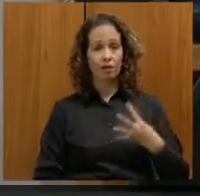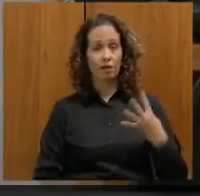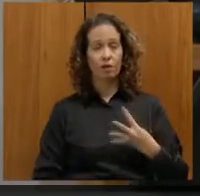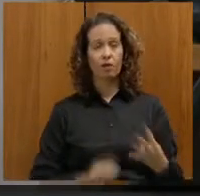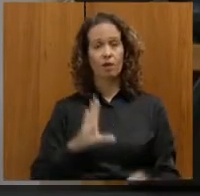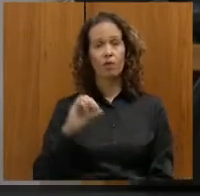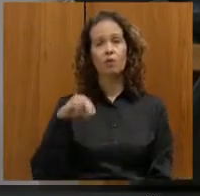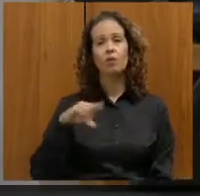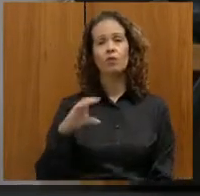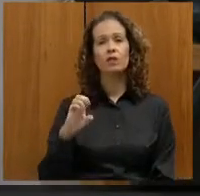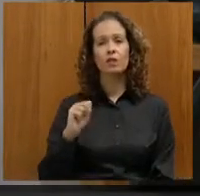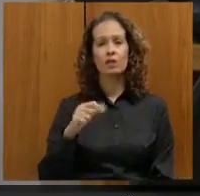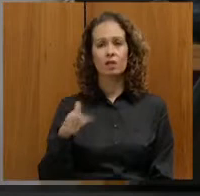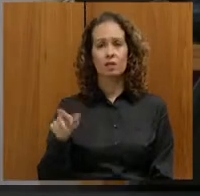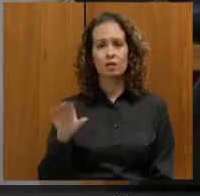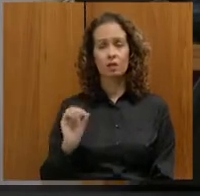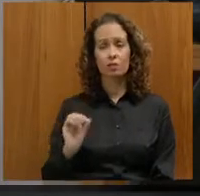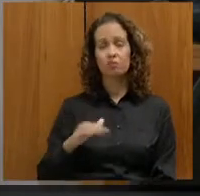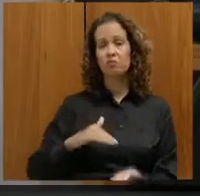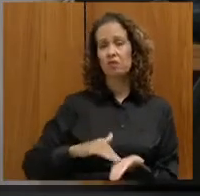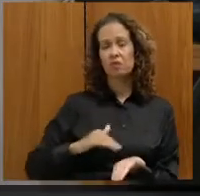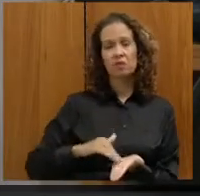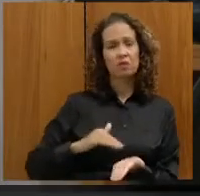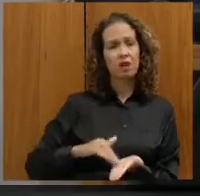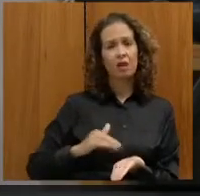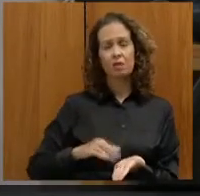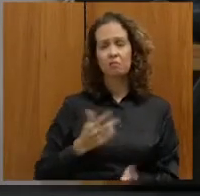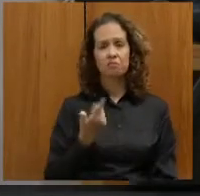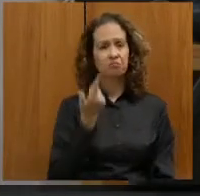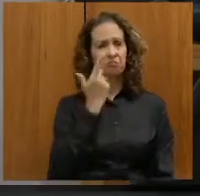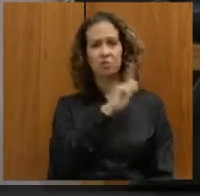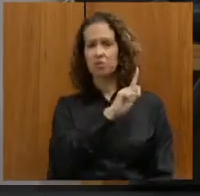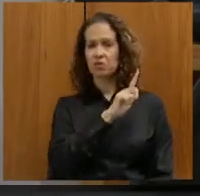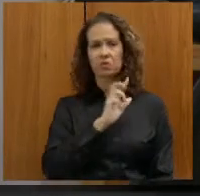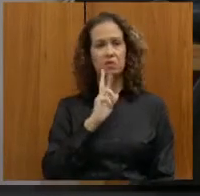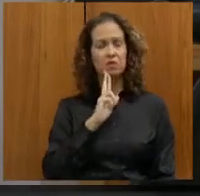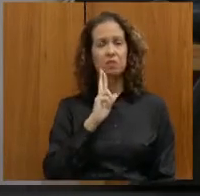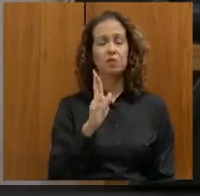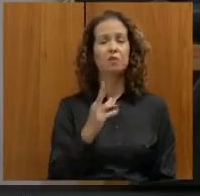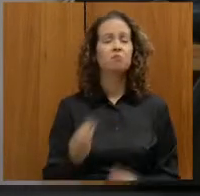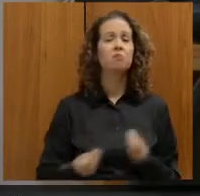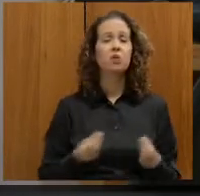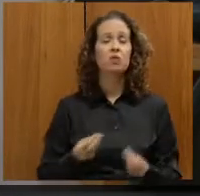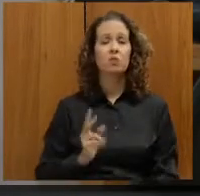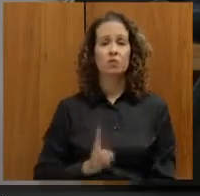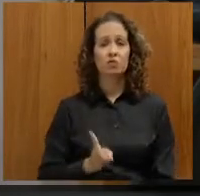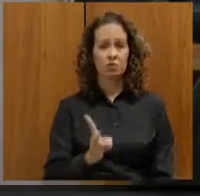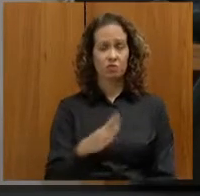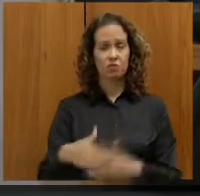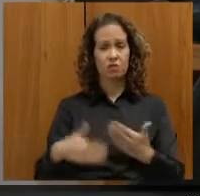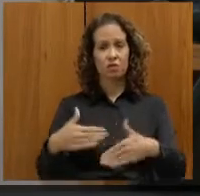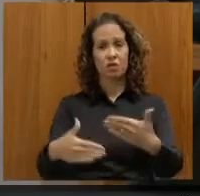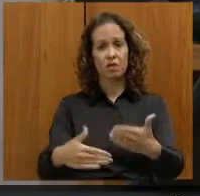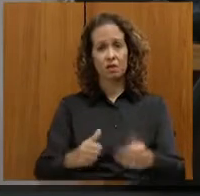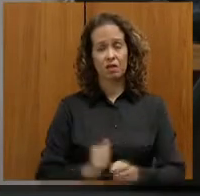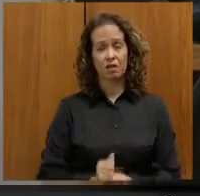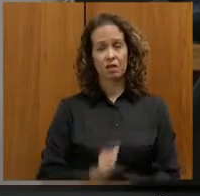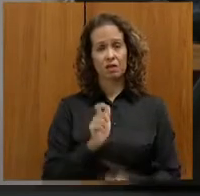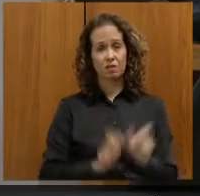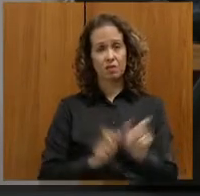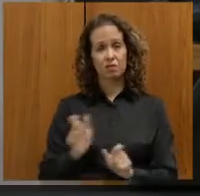o secretário não conseguiu responder como vai manter a carreira dos Servidores é a recomposição